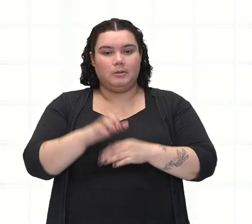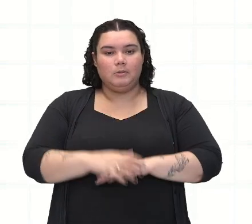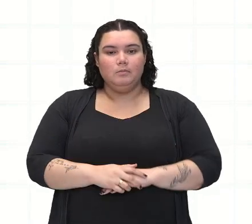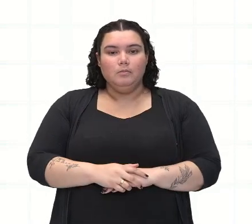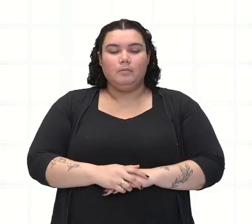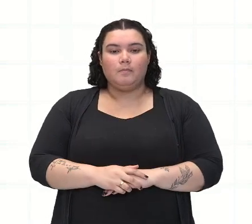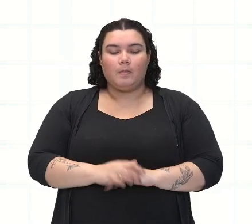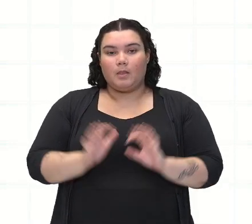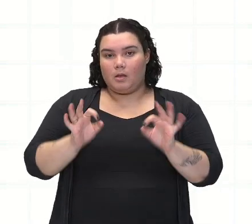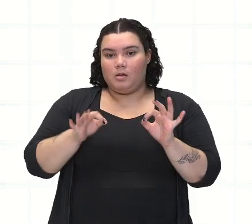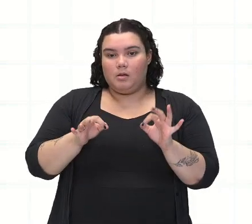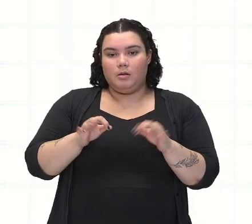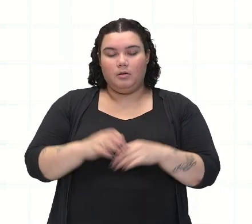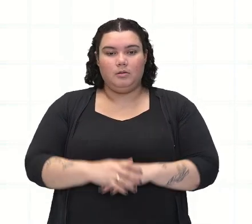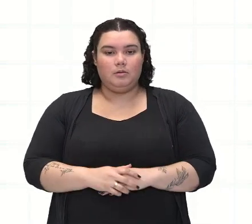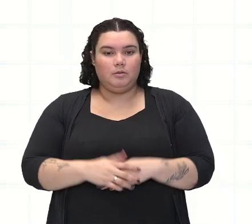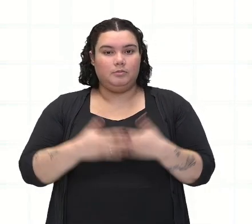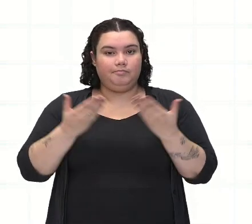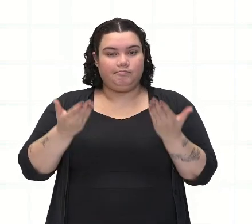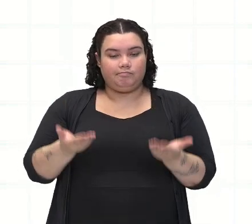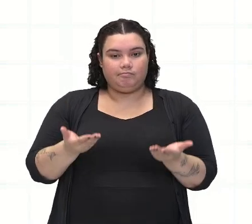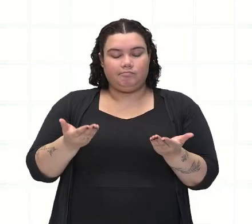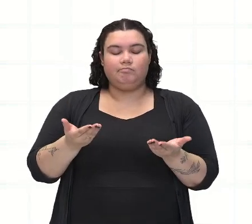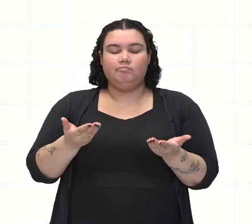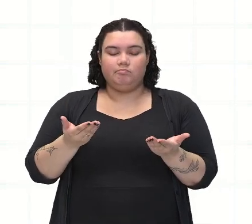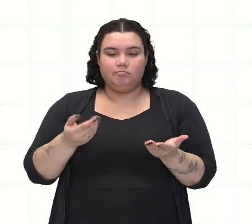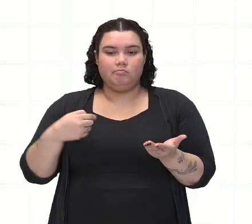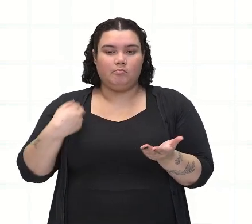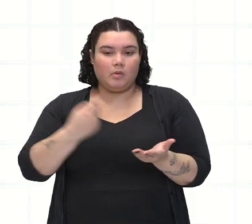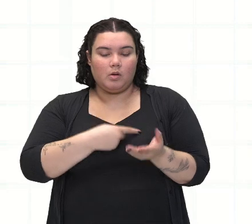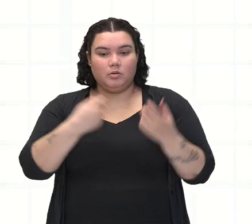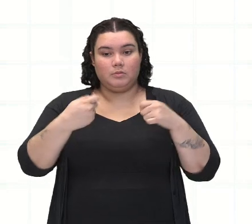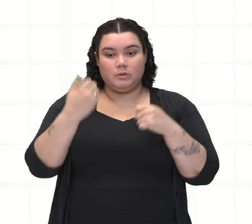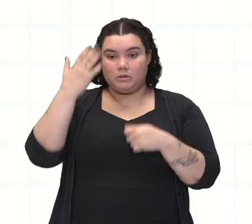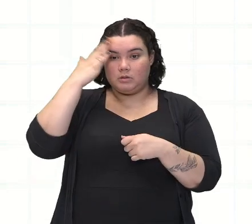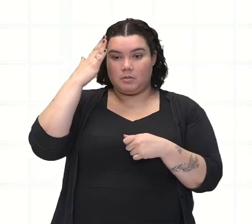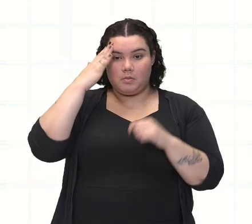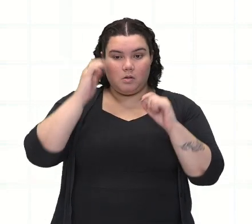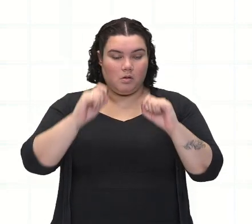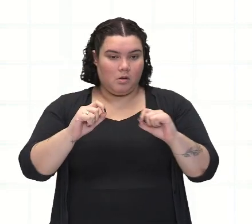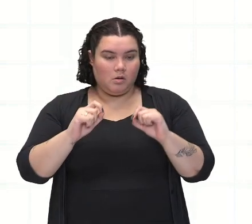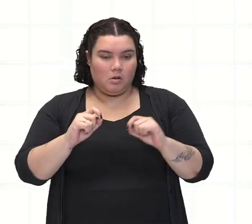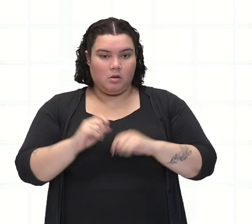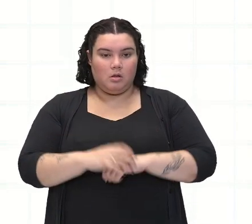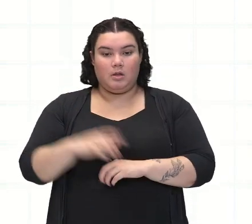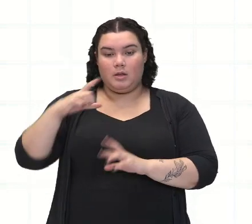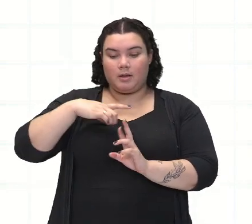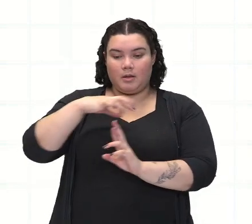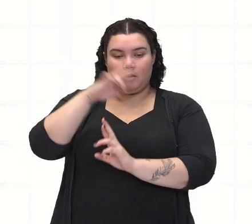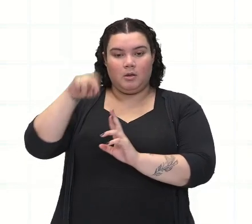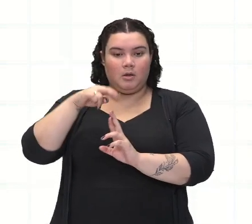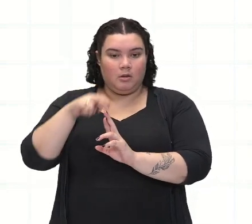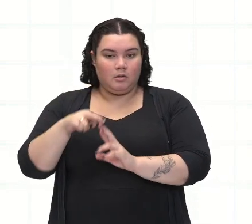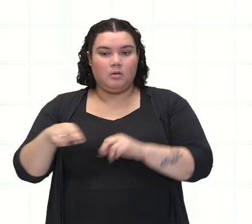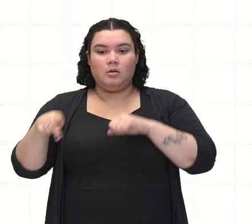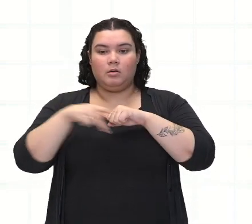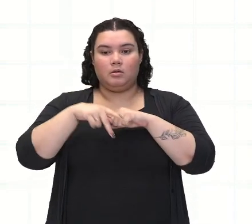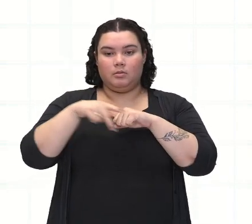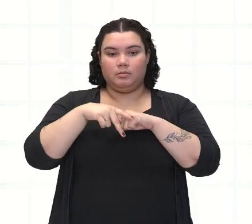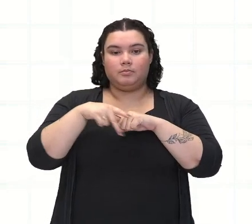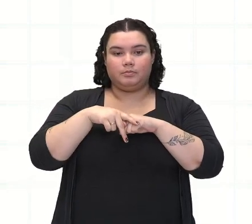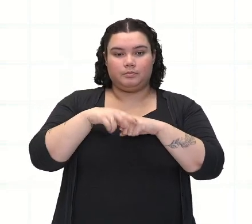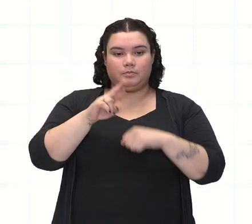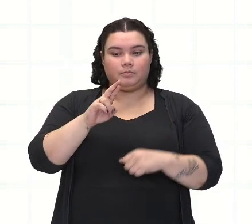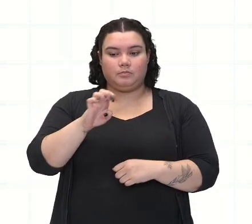anteriormente, correto? Então, nós temos que ter a ideia de que quando se refere a pronome relativo,